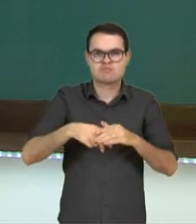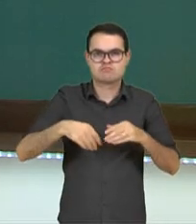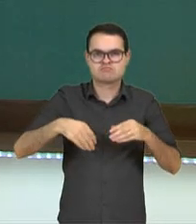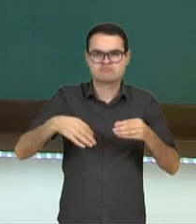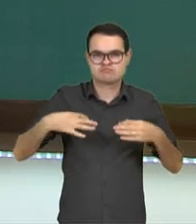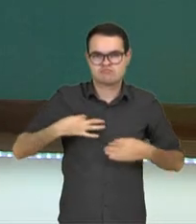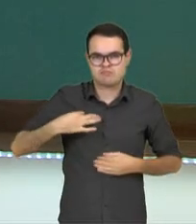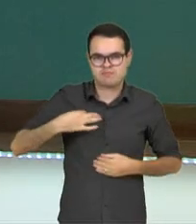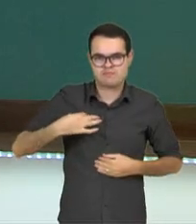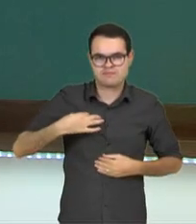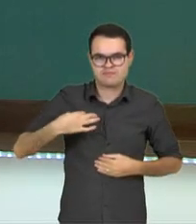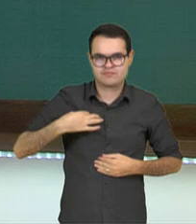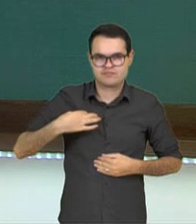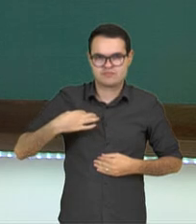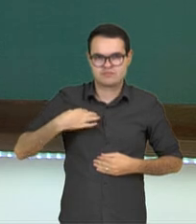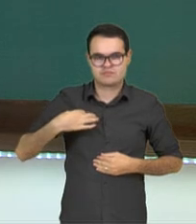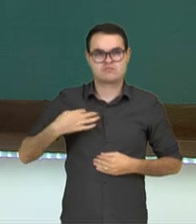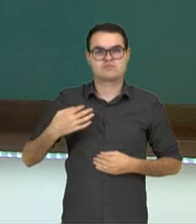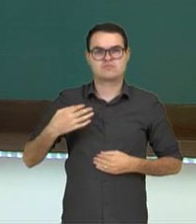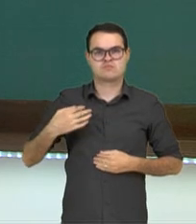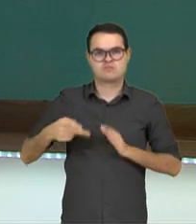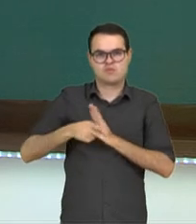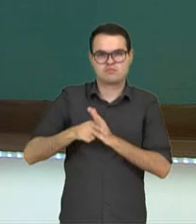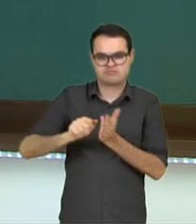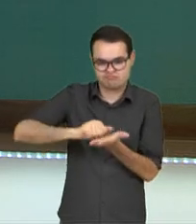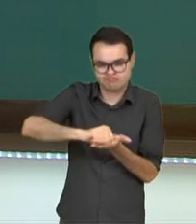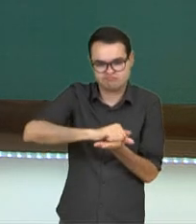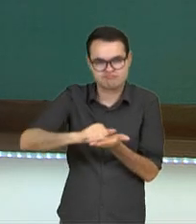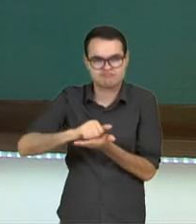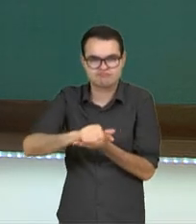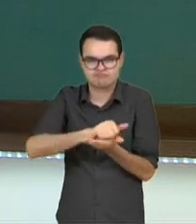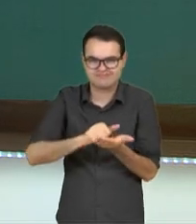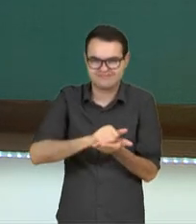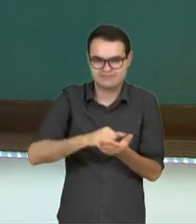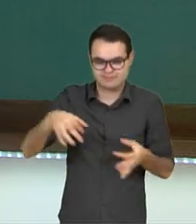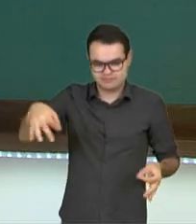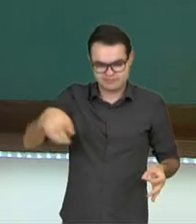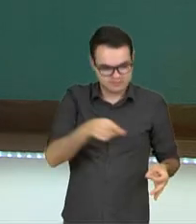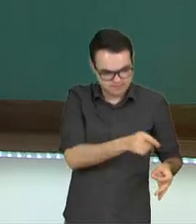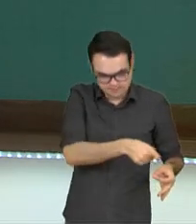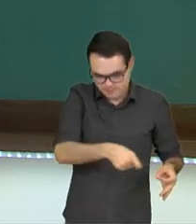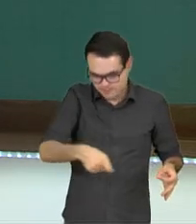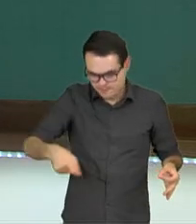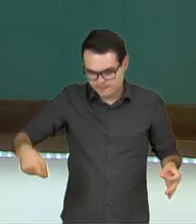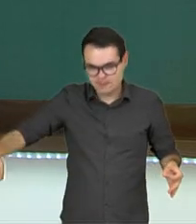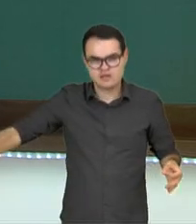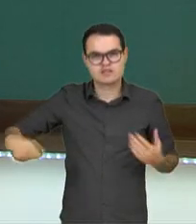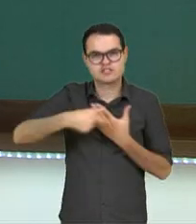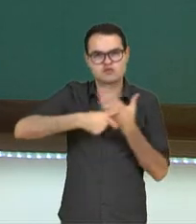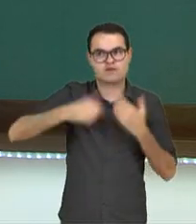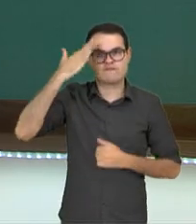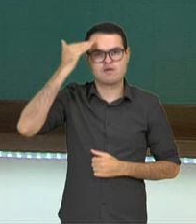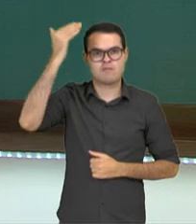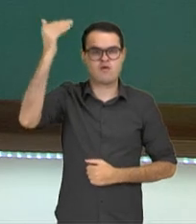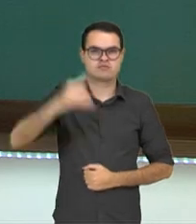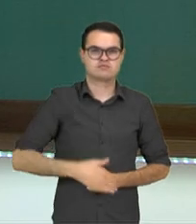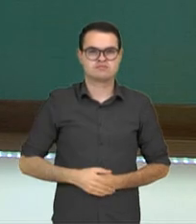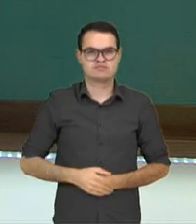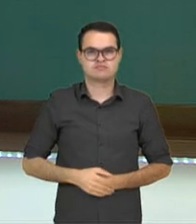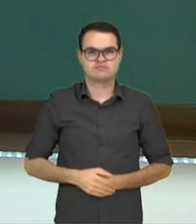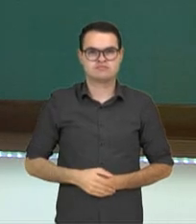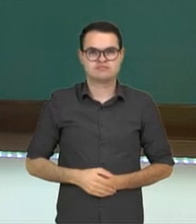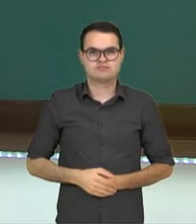frases de escritores famosos. Olha que legal. Meu pai, na literatura de cordel. Lembra o que é isso?